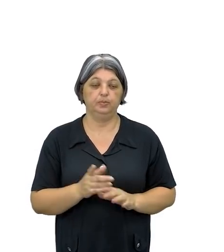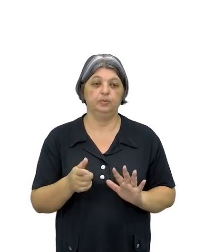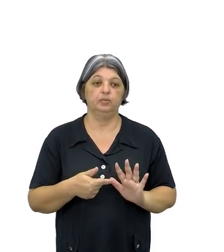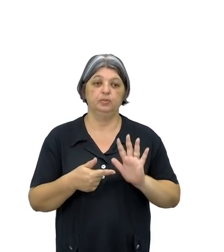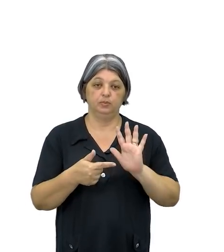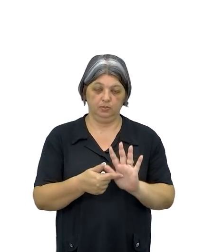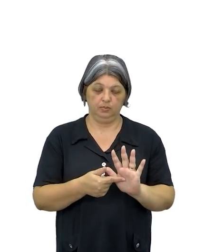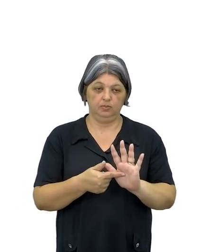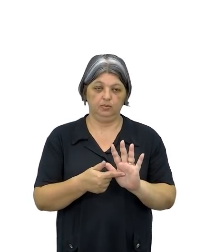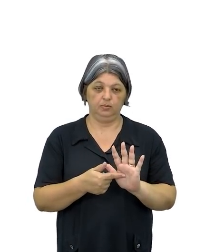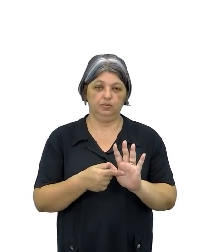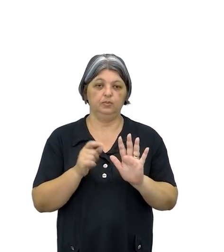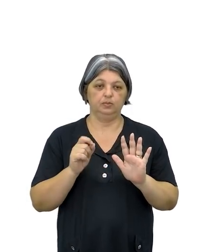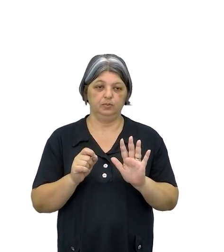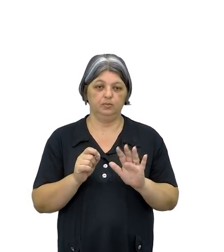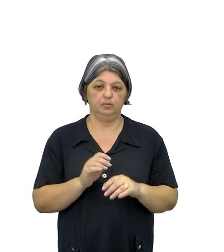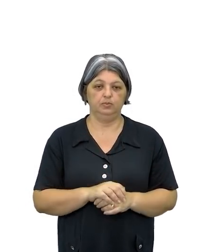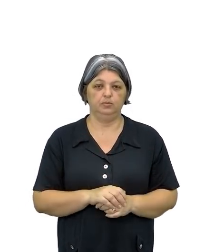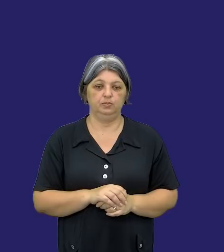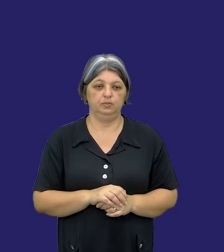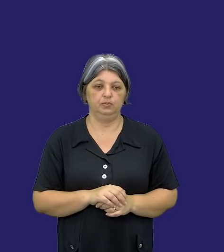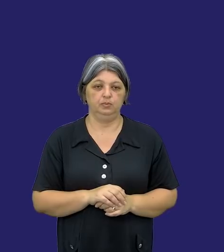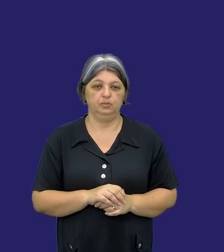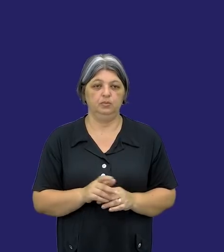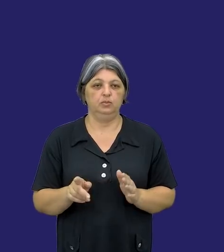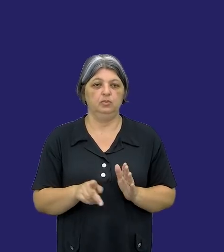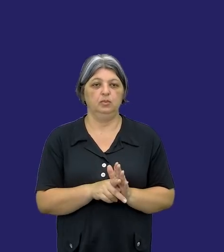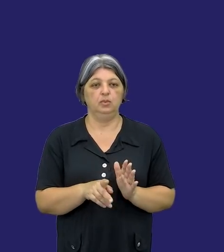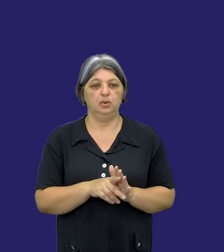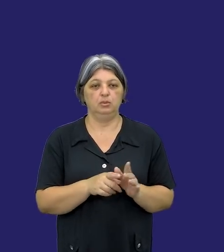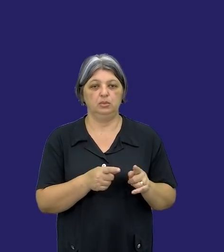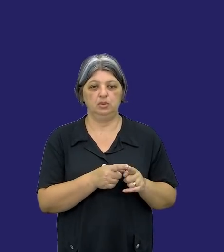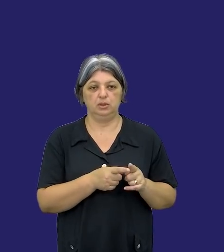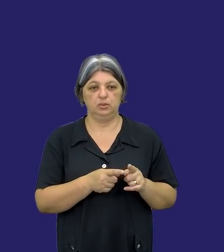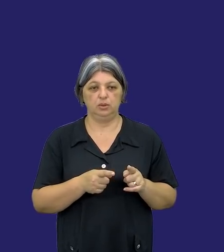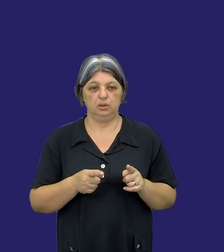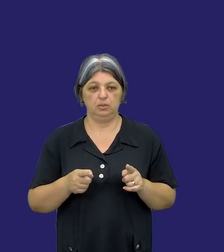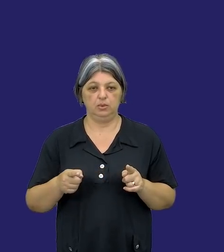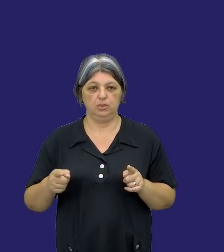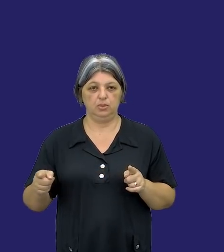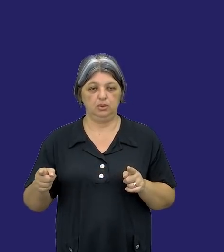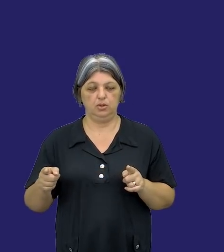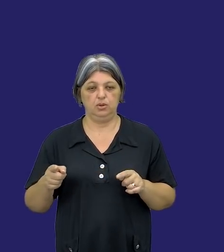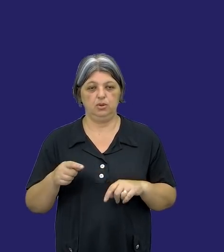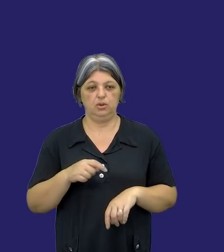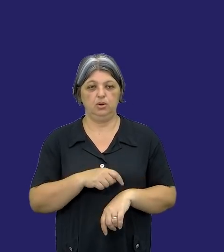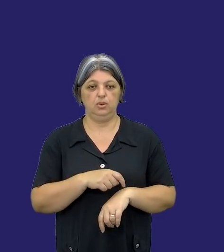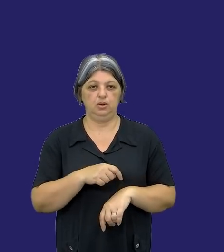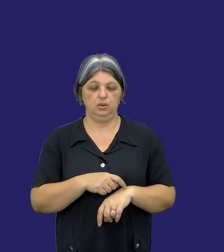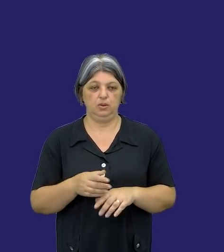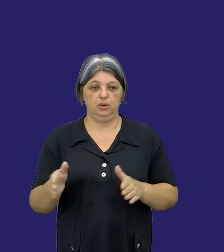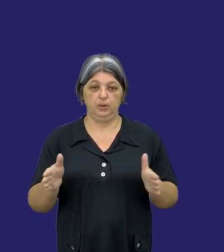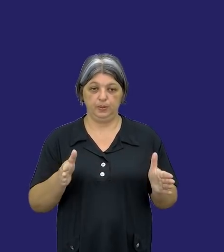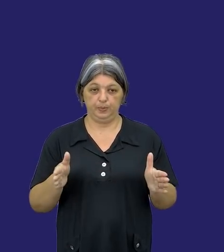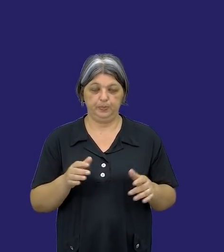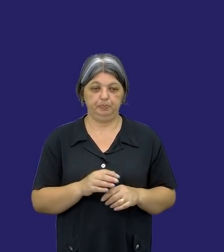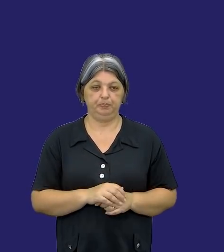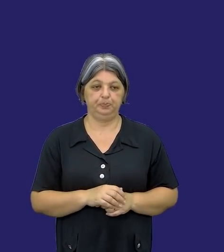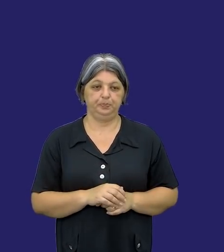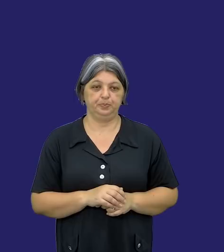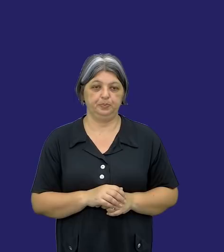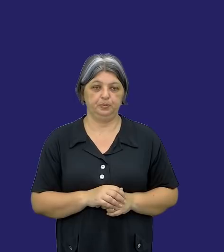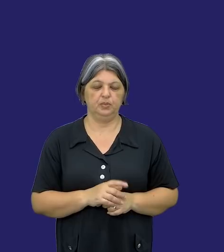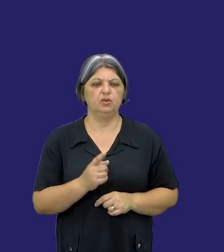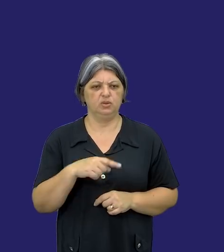para vocês, a linha do tempo do primeiro bimestre, tá? Então, vocês